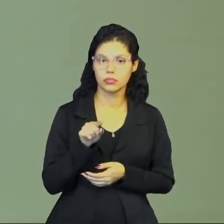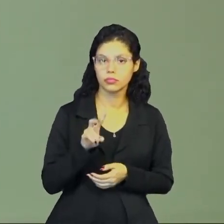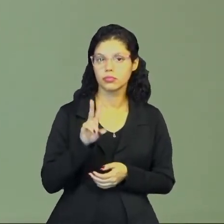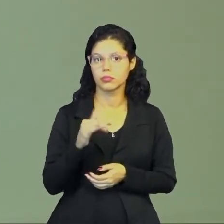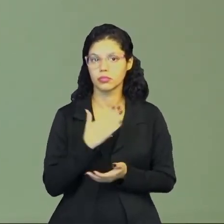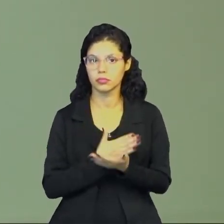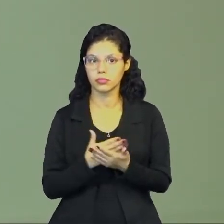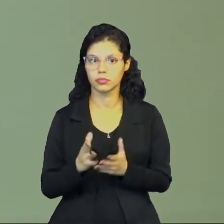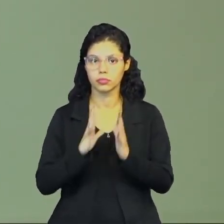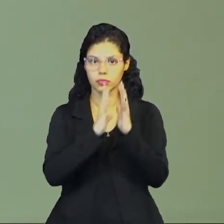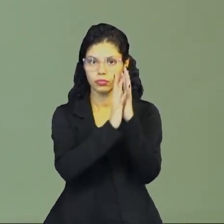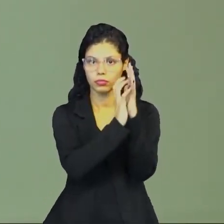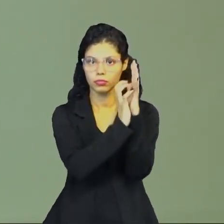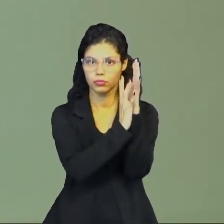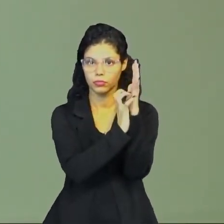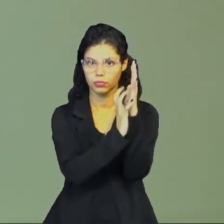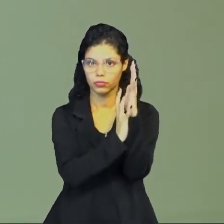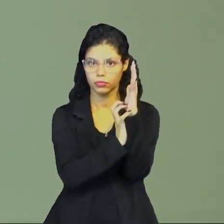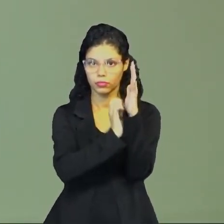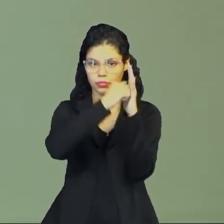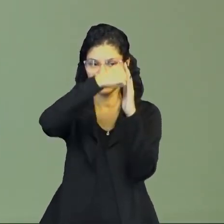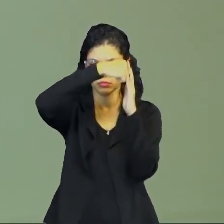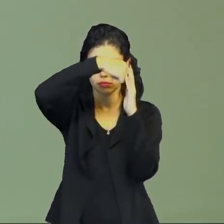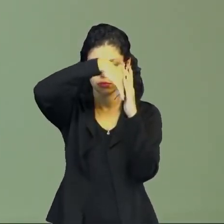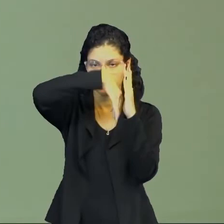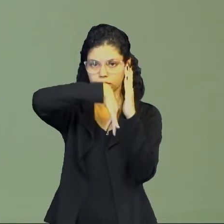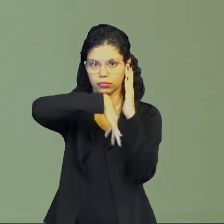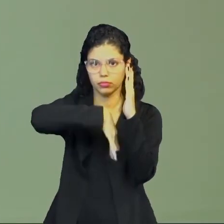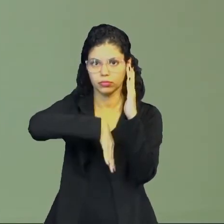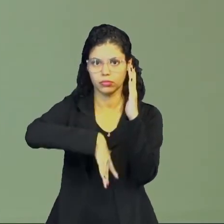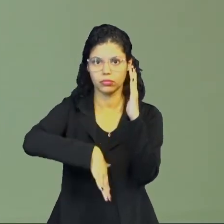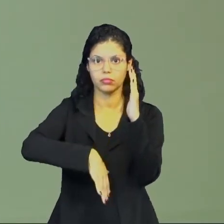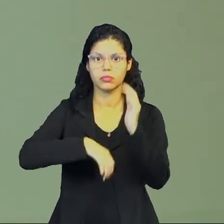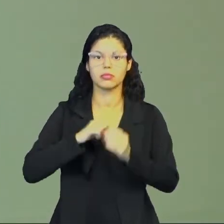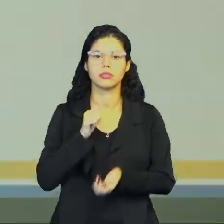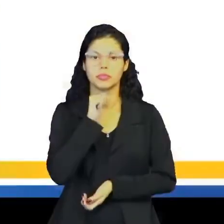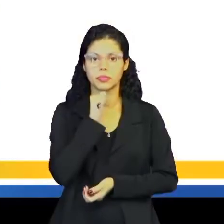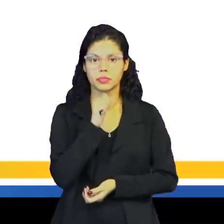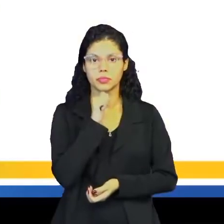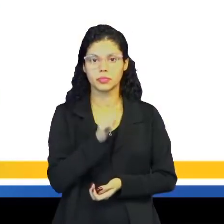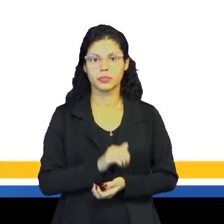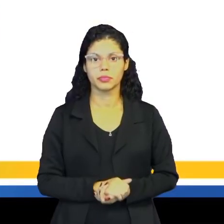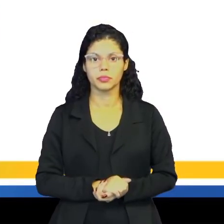começar uma descamação na parede do útero, levando, então, a início de uma menstruação.